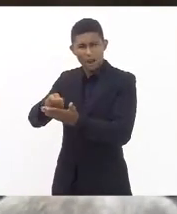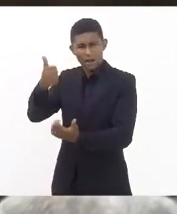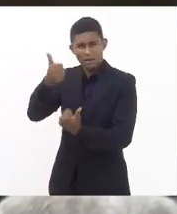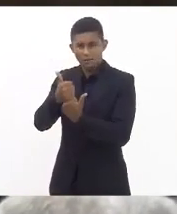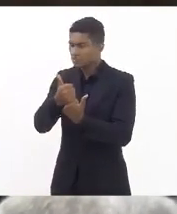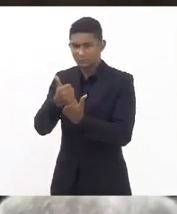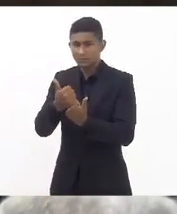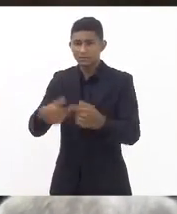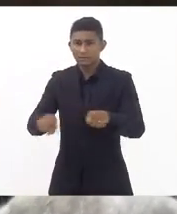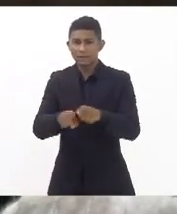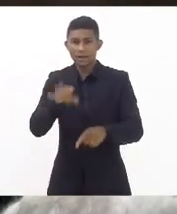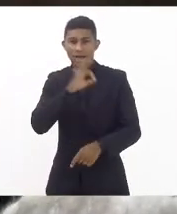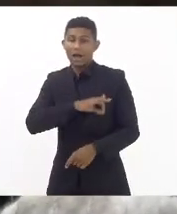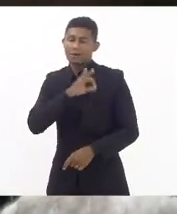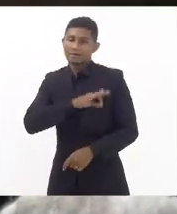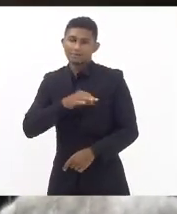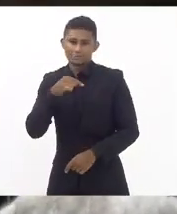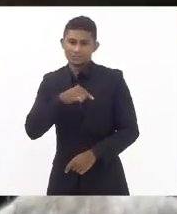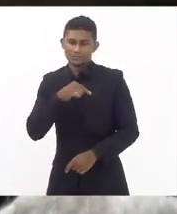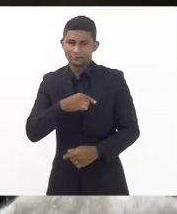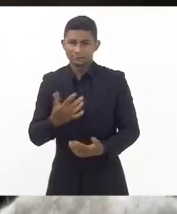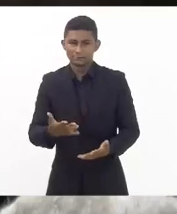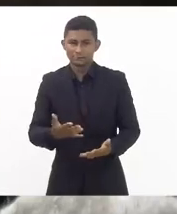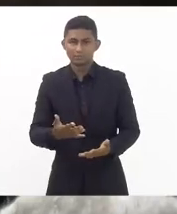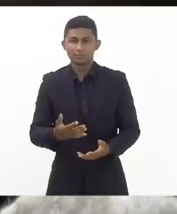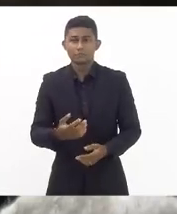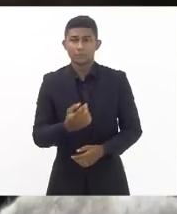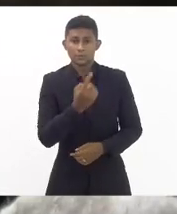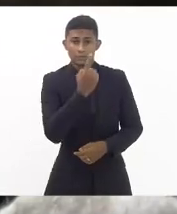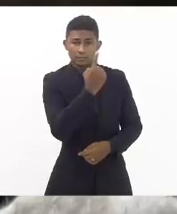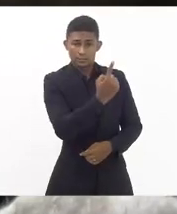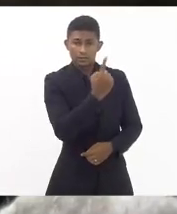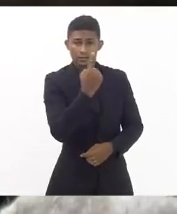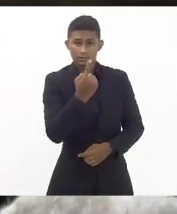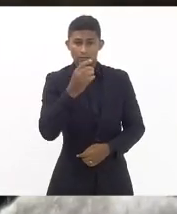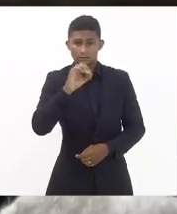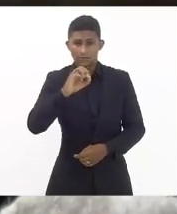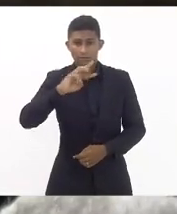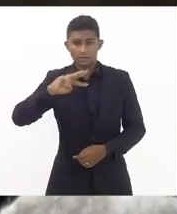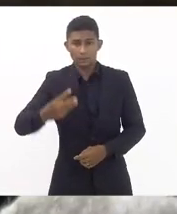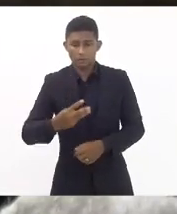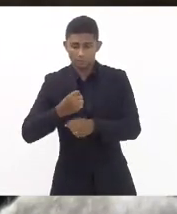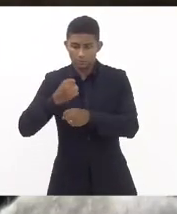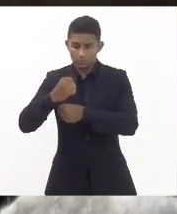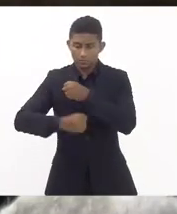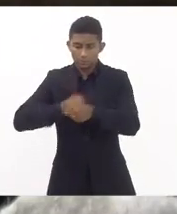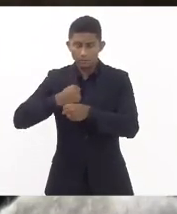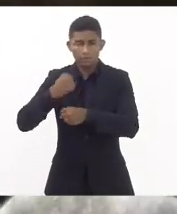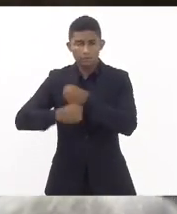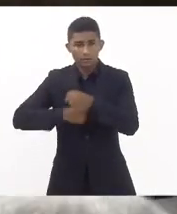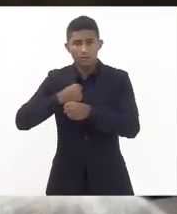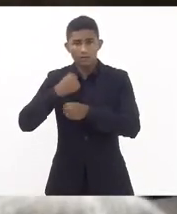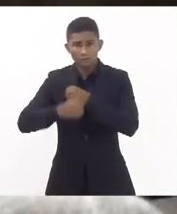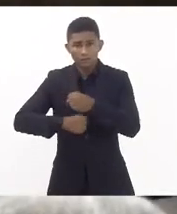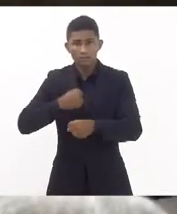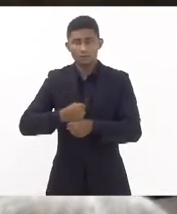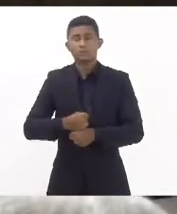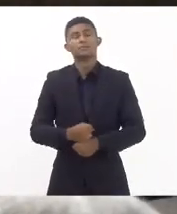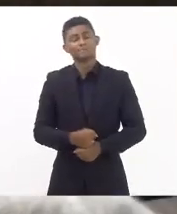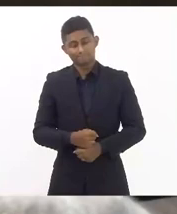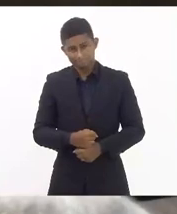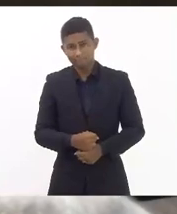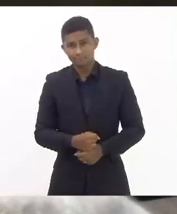razão, senhor presidente, no impacto de 110 milhões por ano, no impacto que foi discutido numa mesa